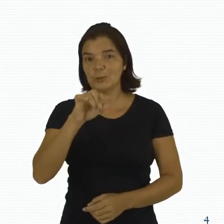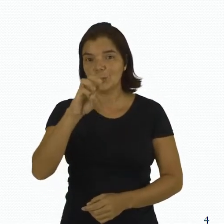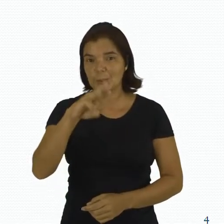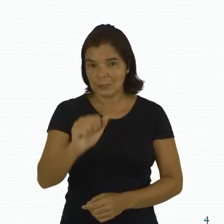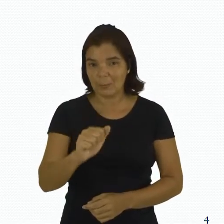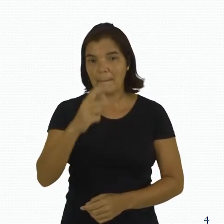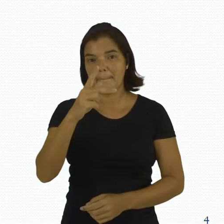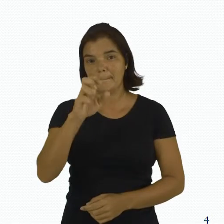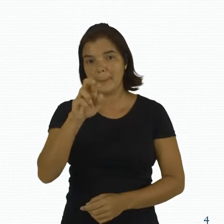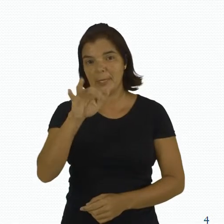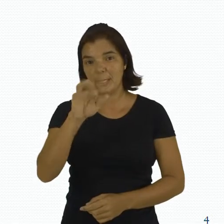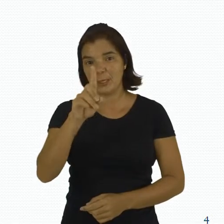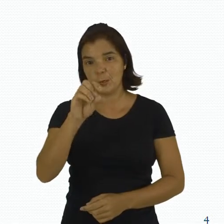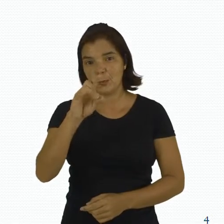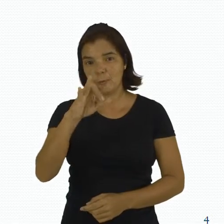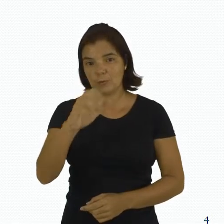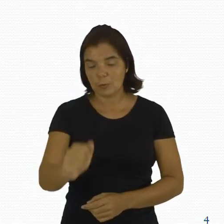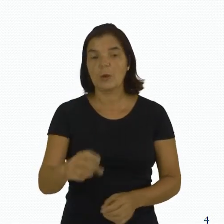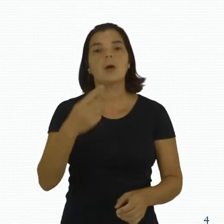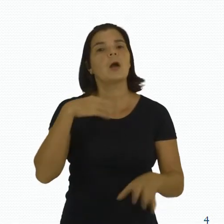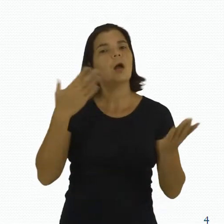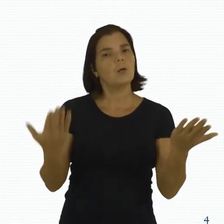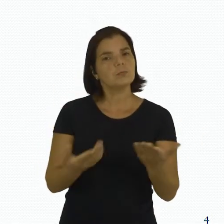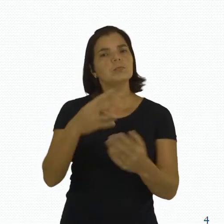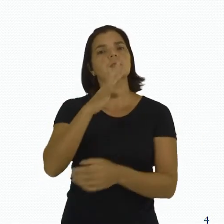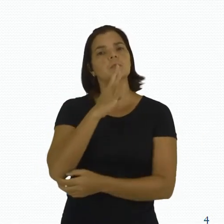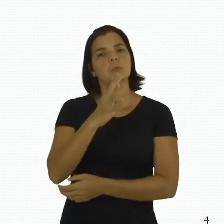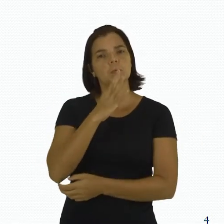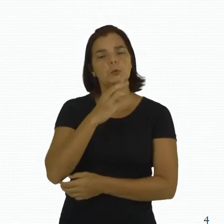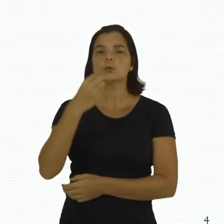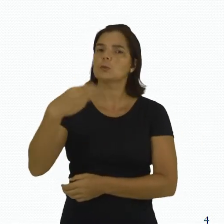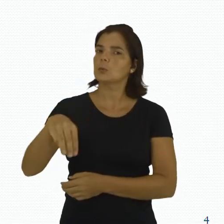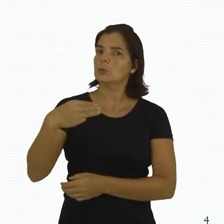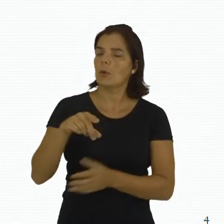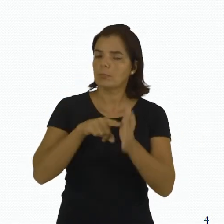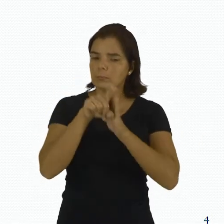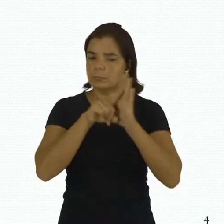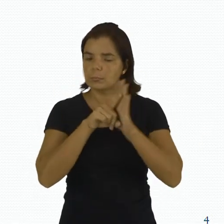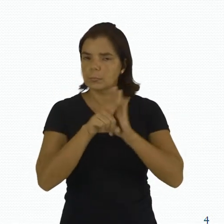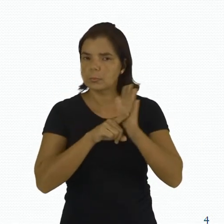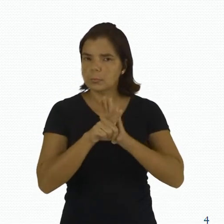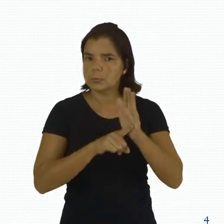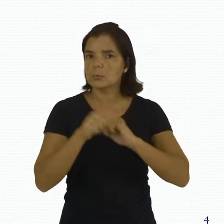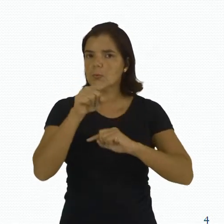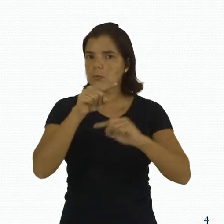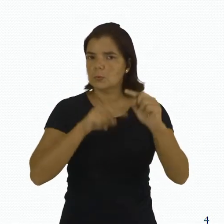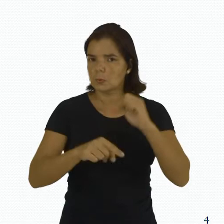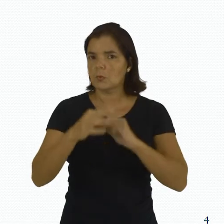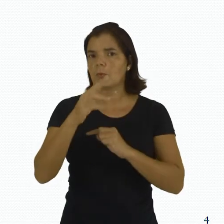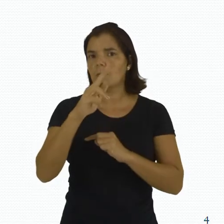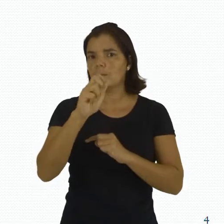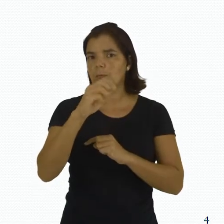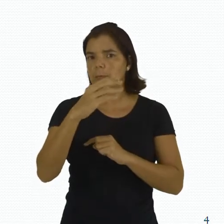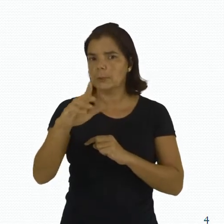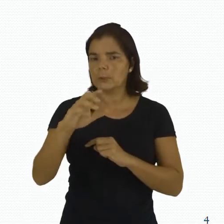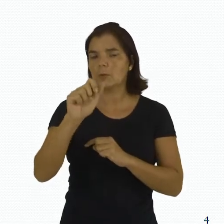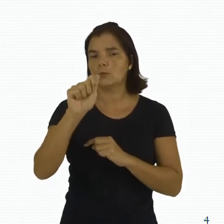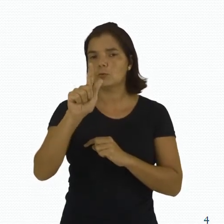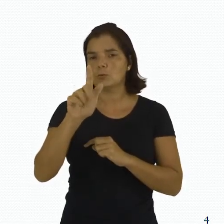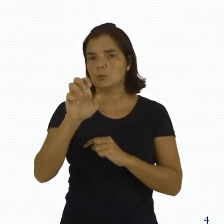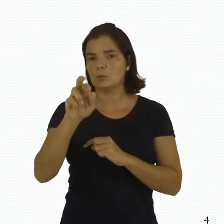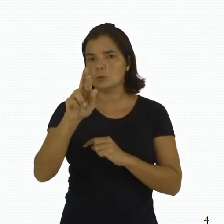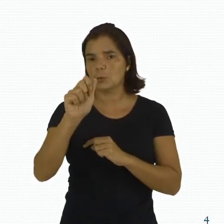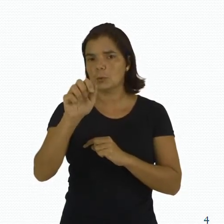caso você aí queira conhecer esse método matemático, você pode pesquisar fração geratriz, método matemático, que você vai